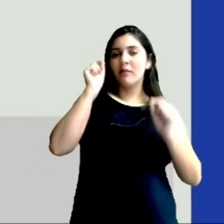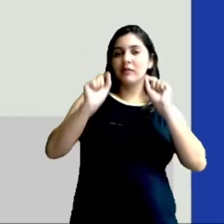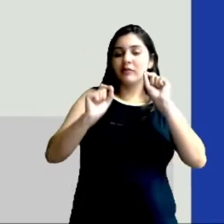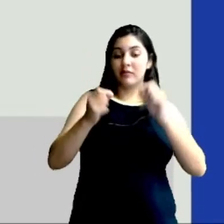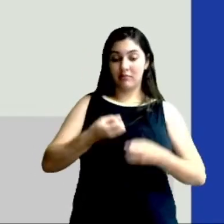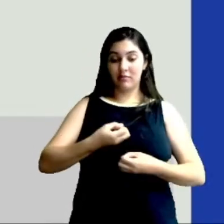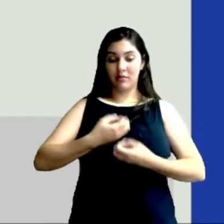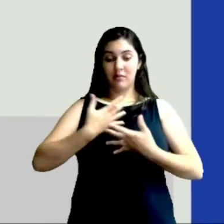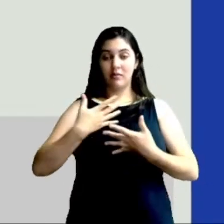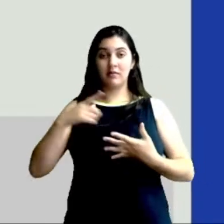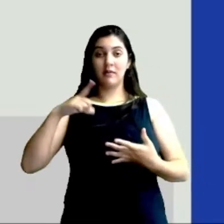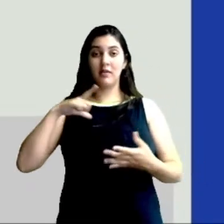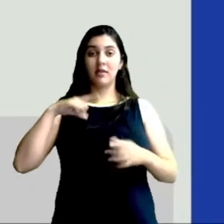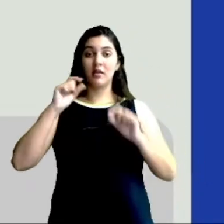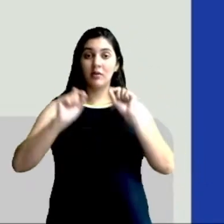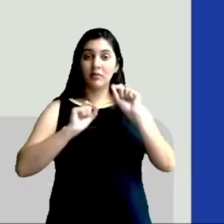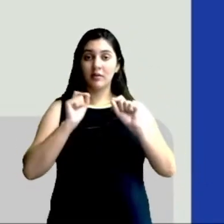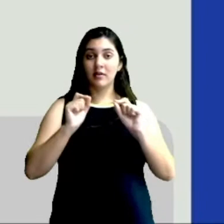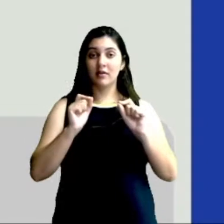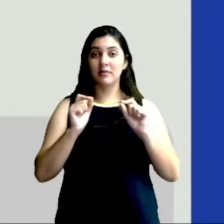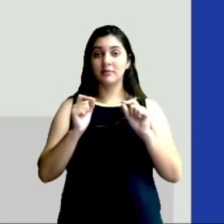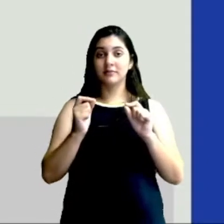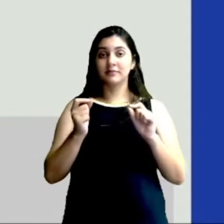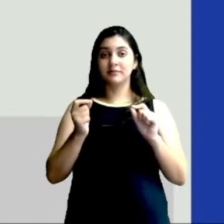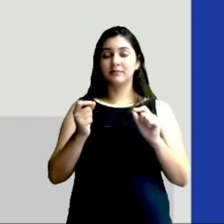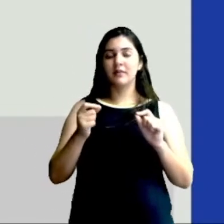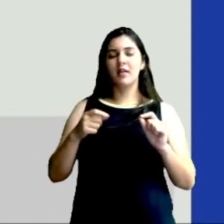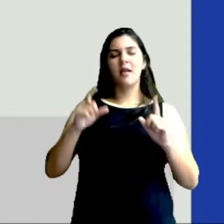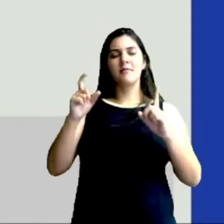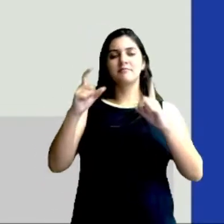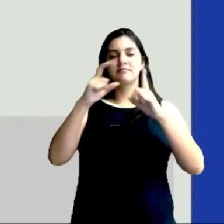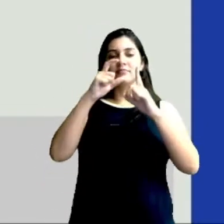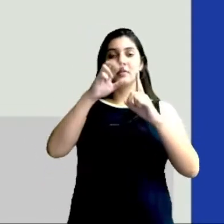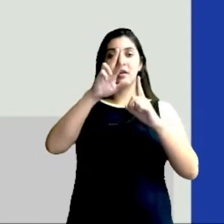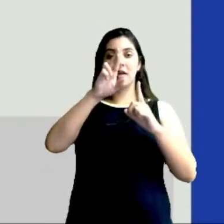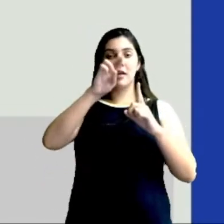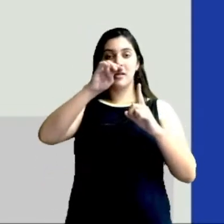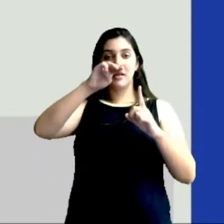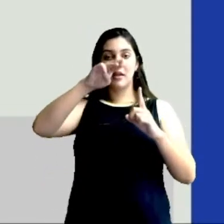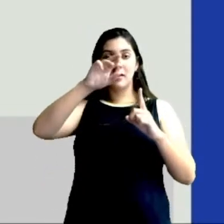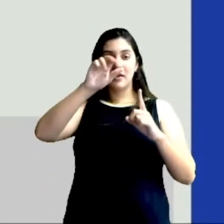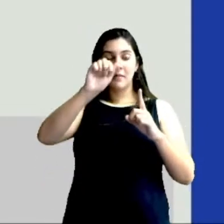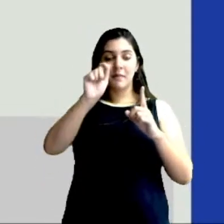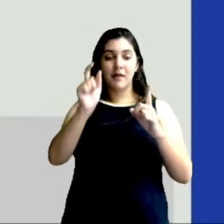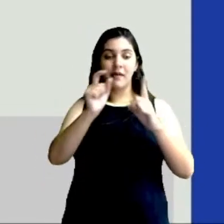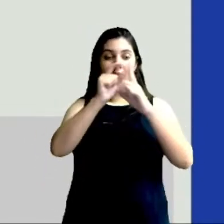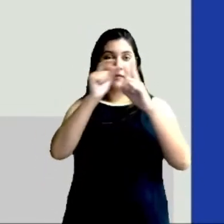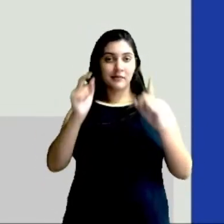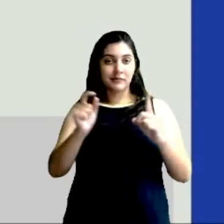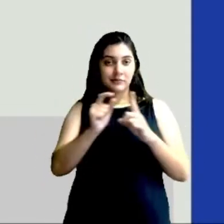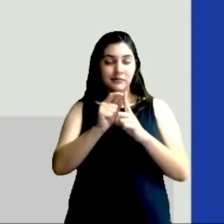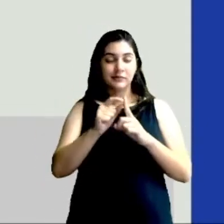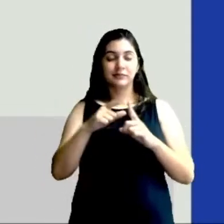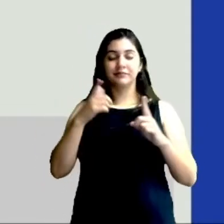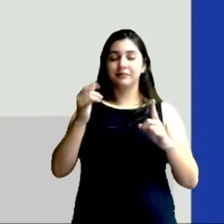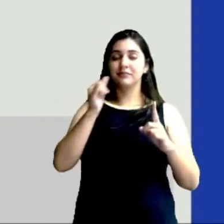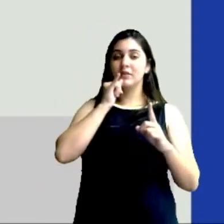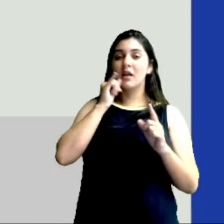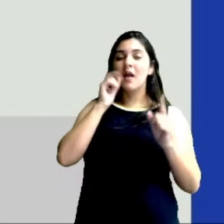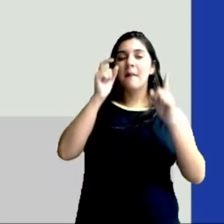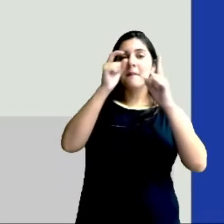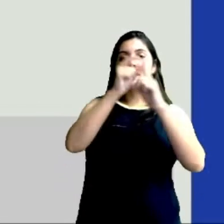poesia a gente vai ter a predominância das rimas entre os versos né então os versos eles vão